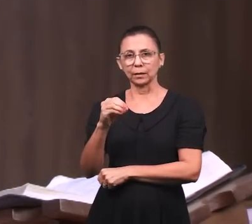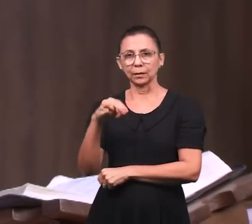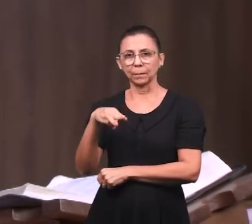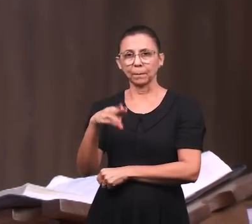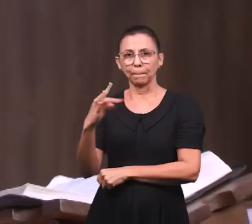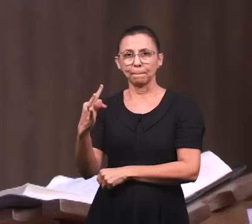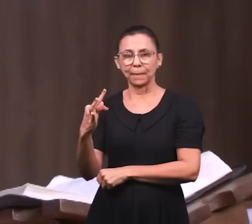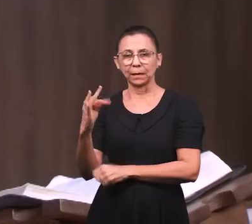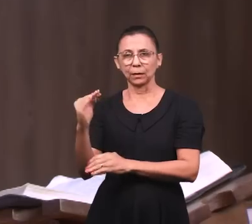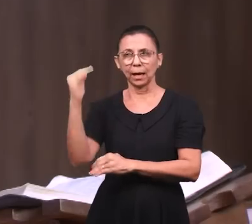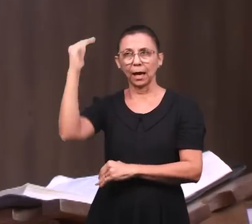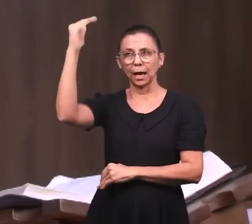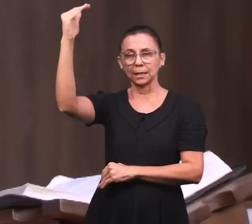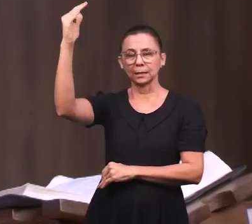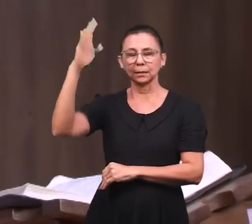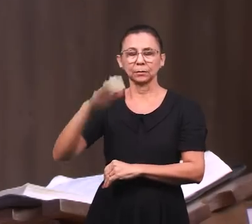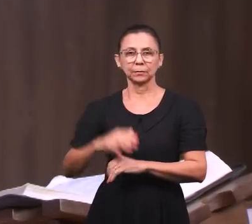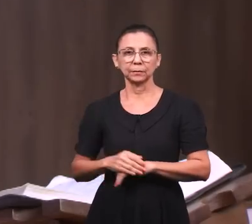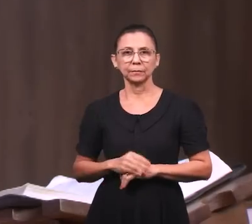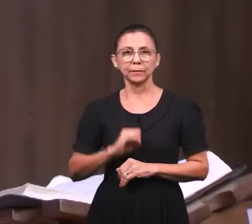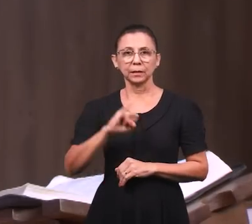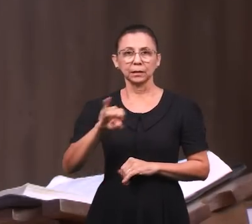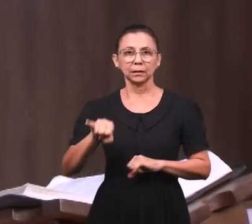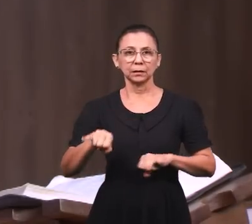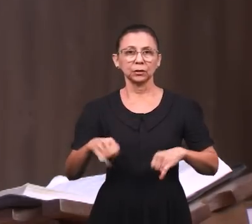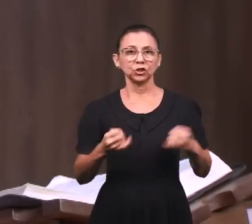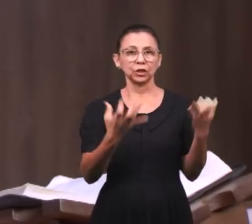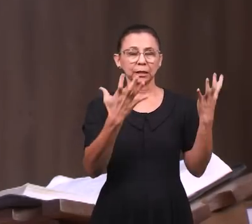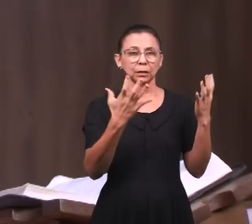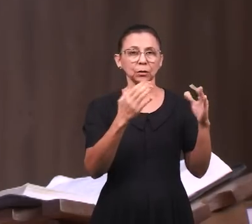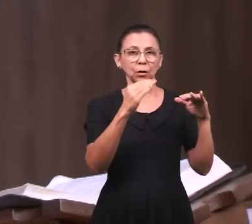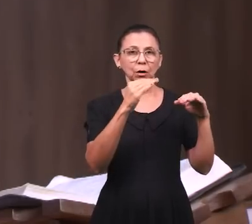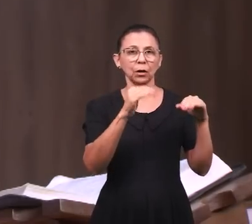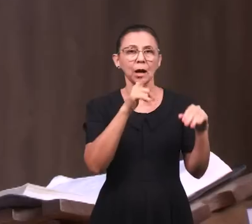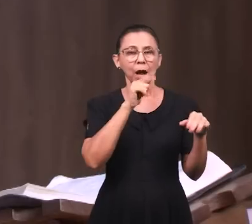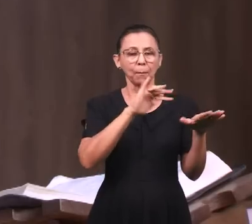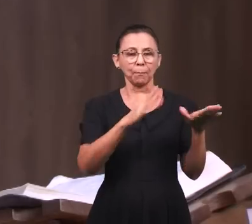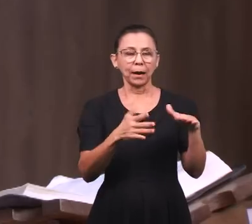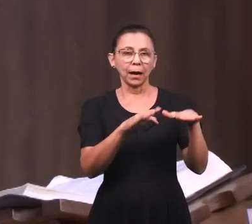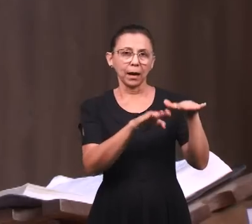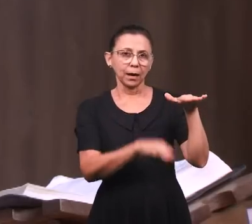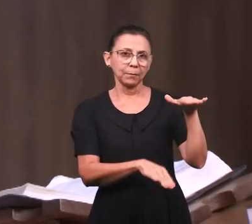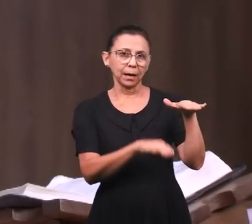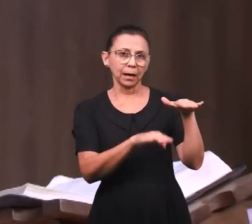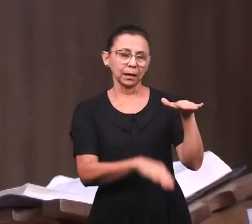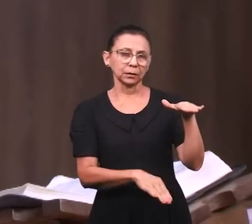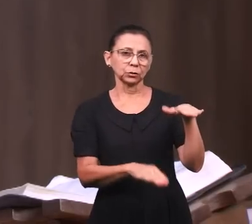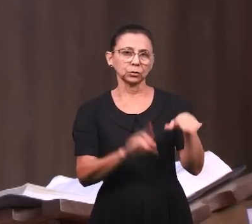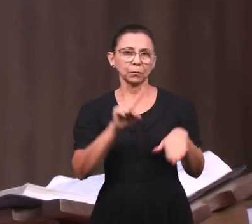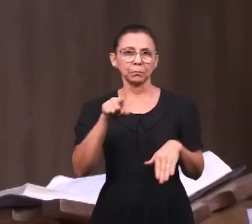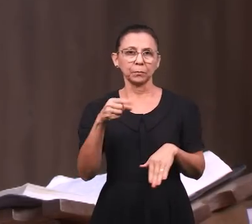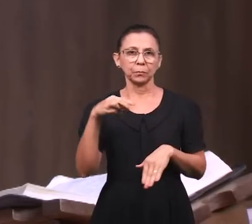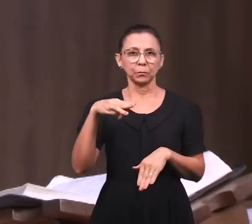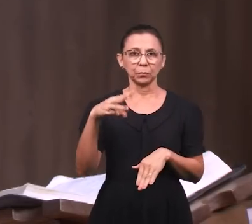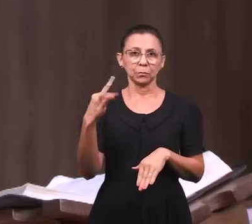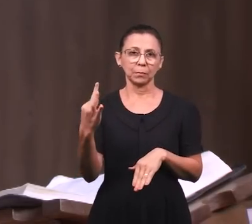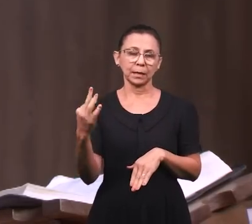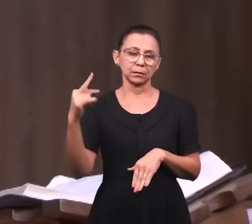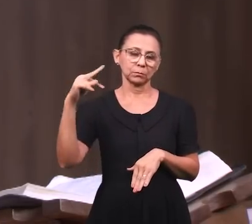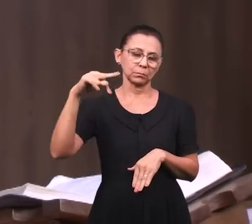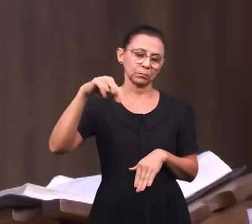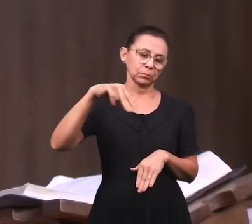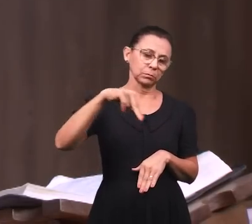mar. Jericó, menos 250 metros, abaixo do nível do mar. É uma descida de 1.000 metros, e